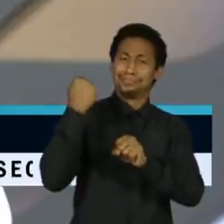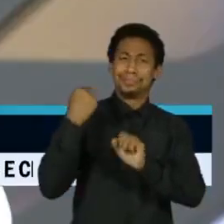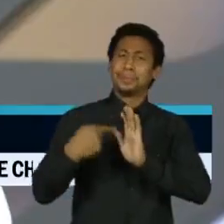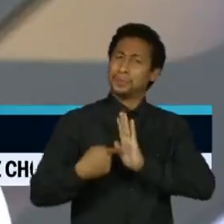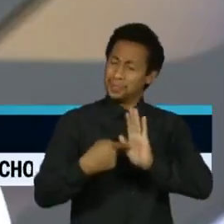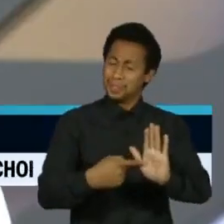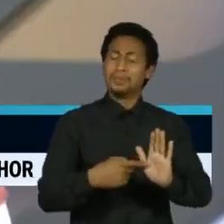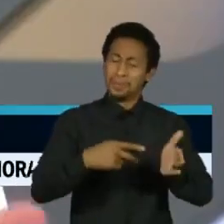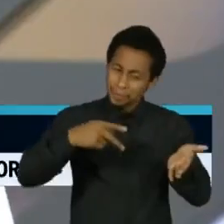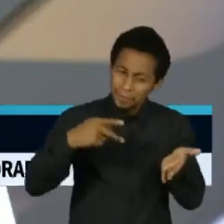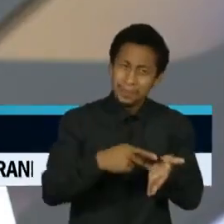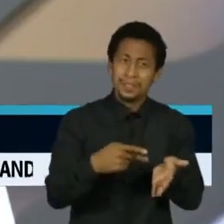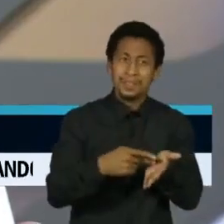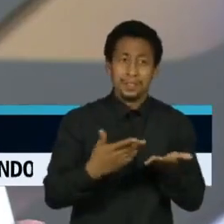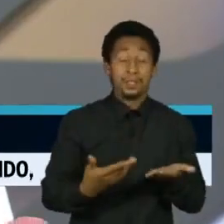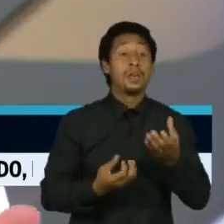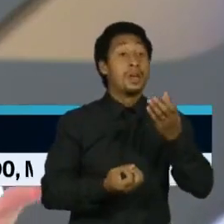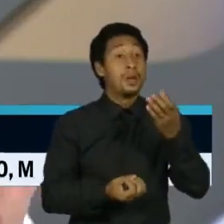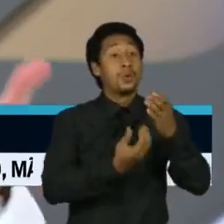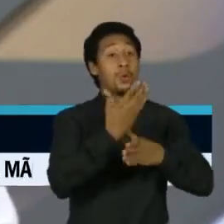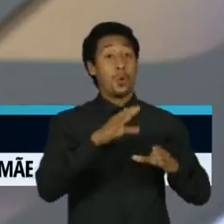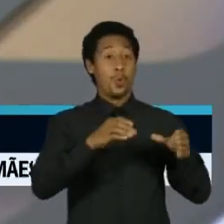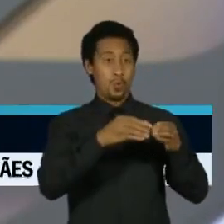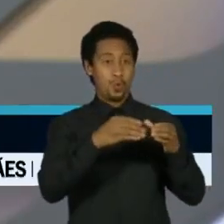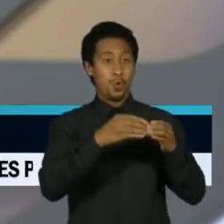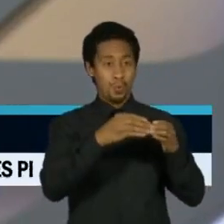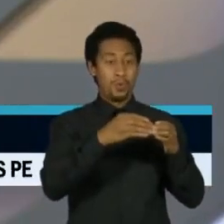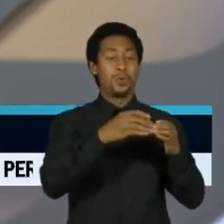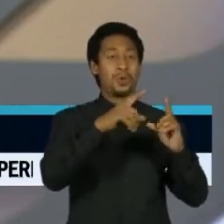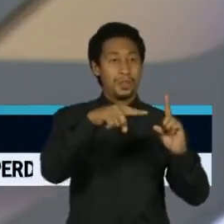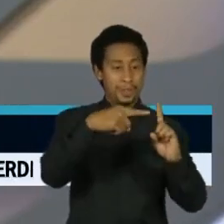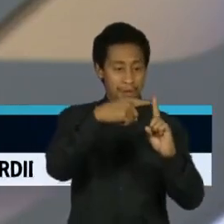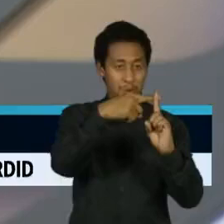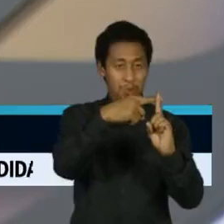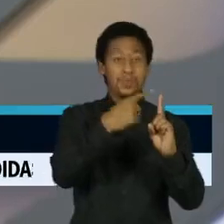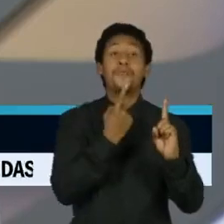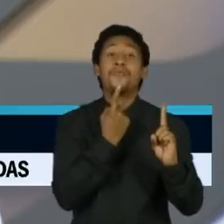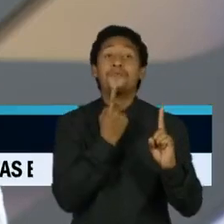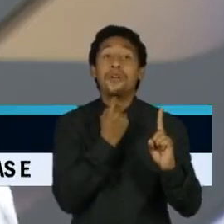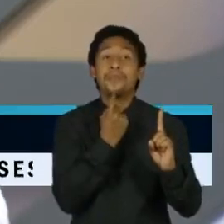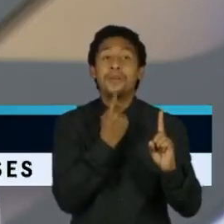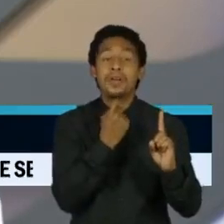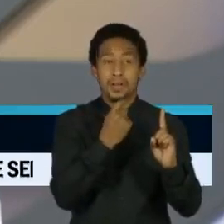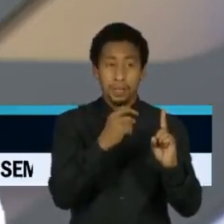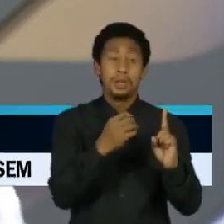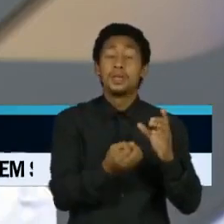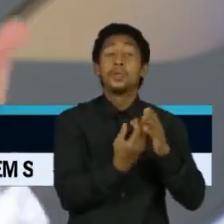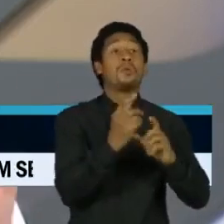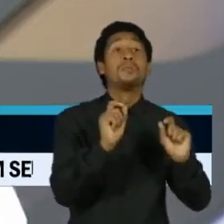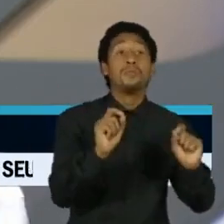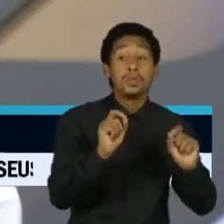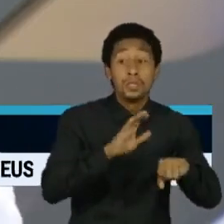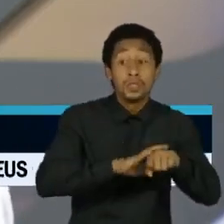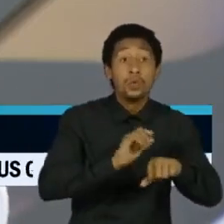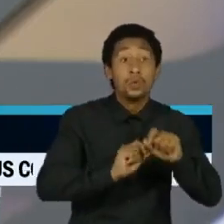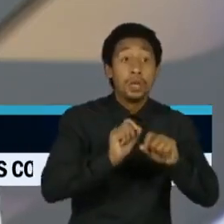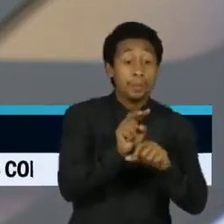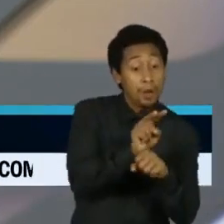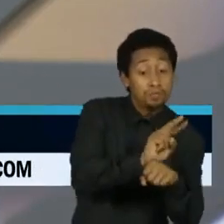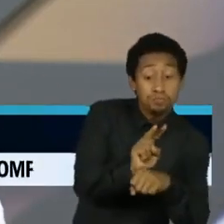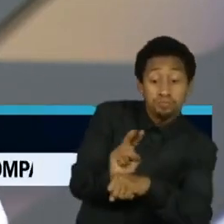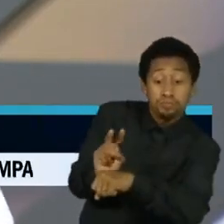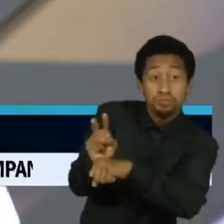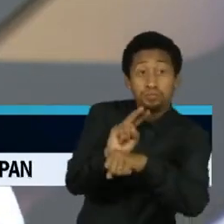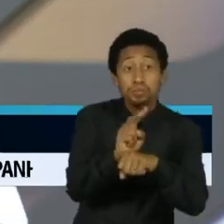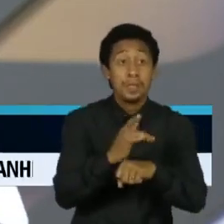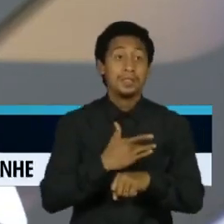Vermelha nasceu disso, quer dizer, para pegar os feridos no campo de batalha. As ambulâncias surgiram